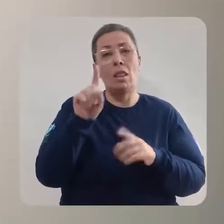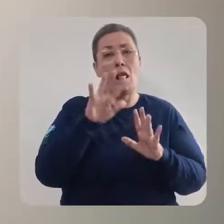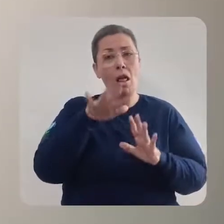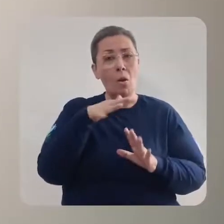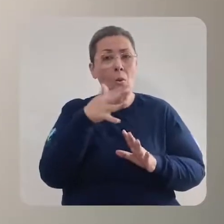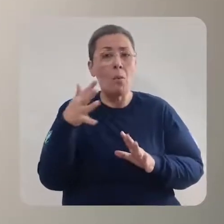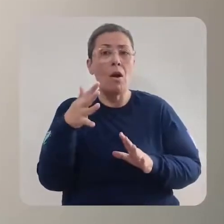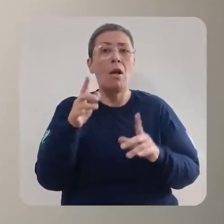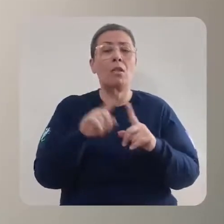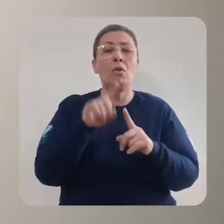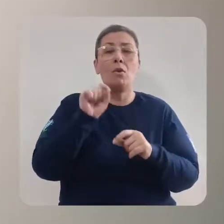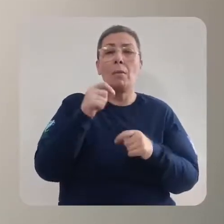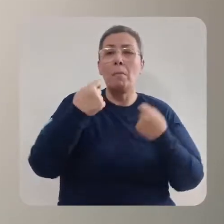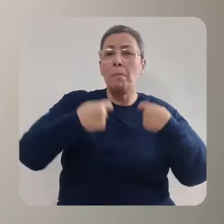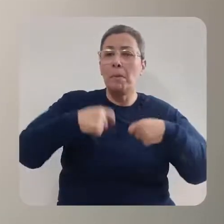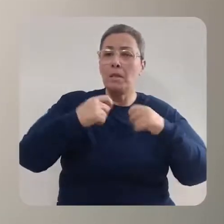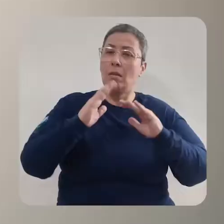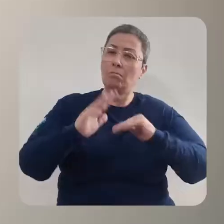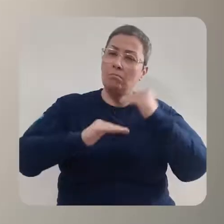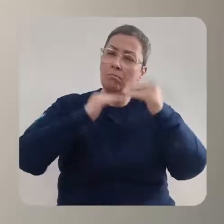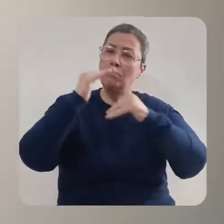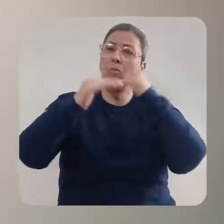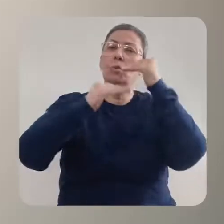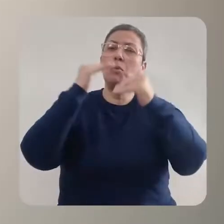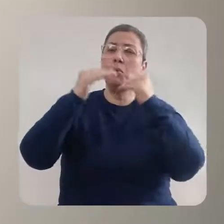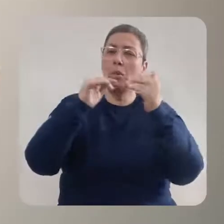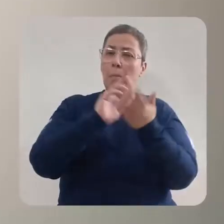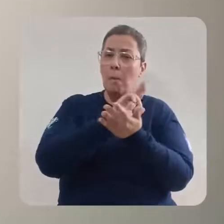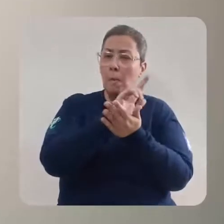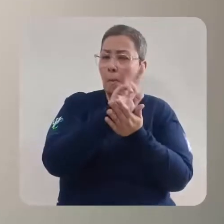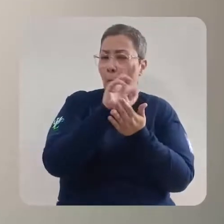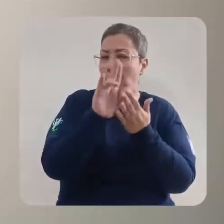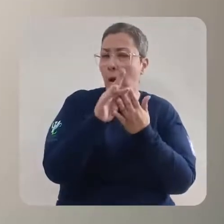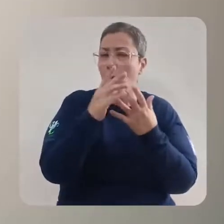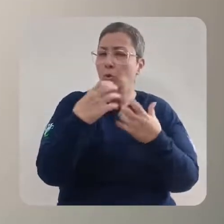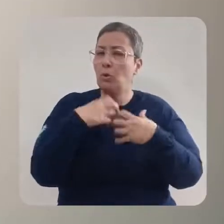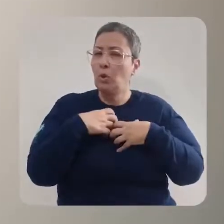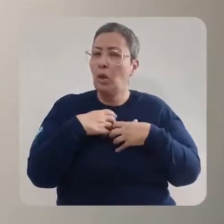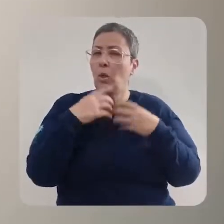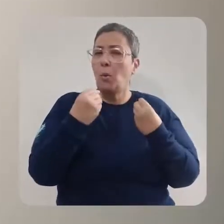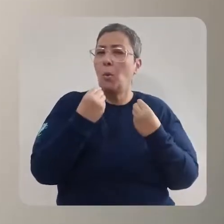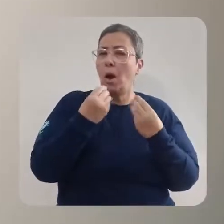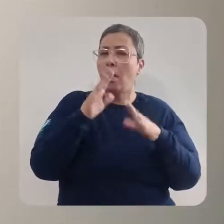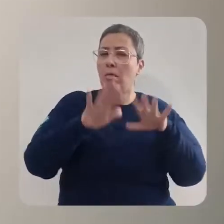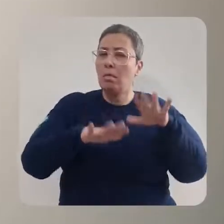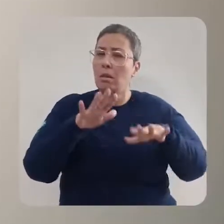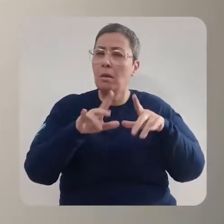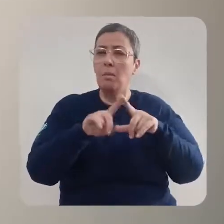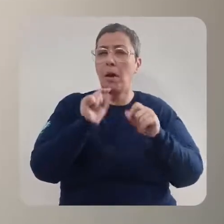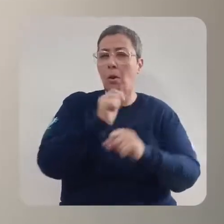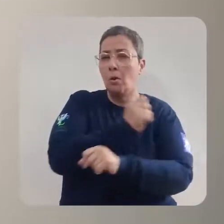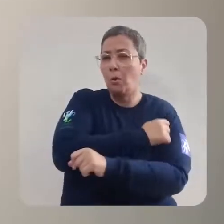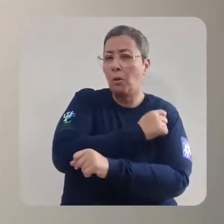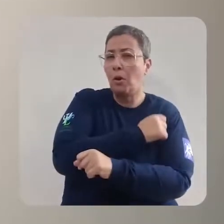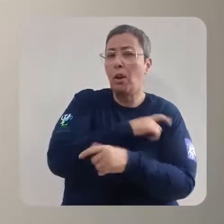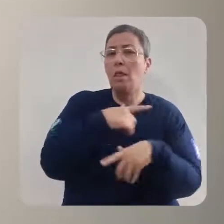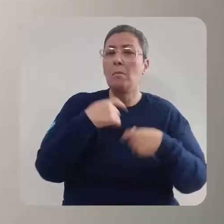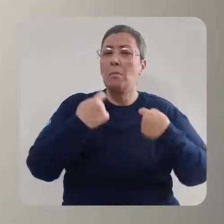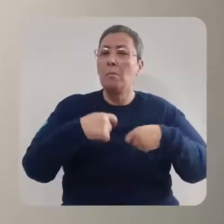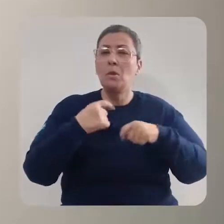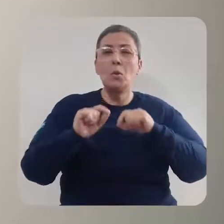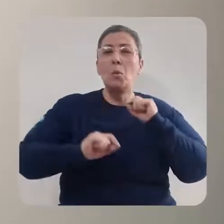lá no quadro, nós precisamos desenvolver de diversas maneiras, né, a depender do nosso educando,